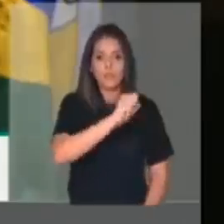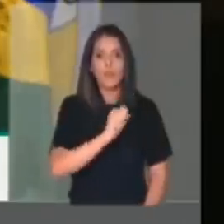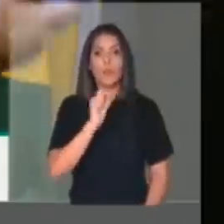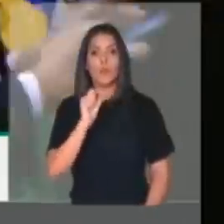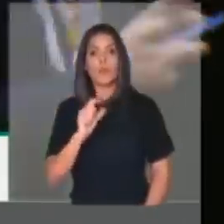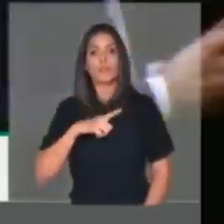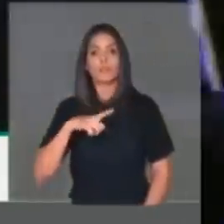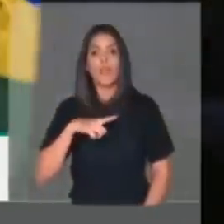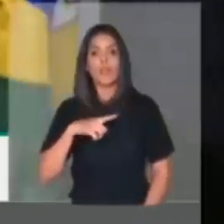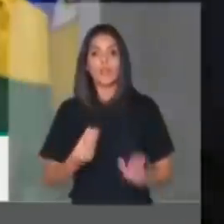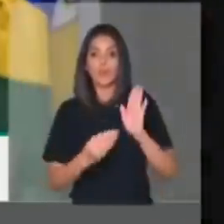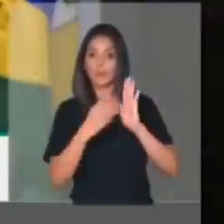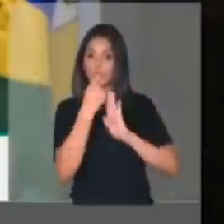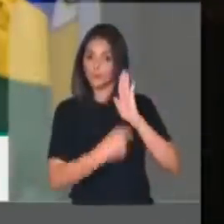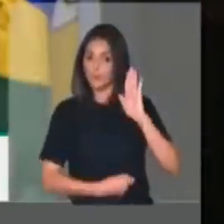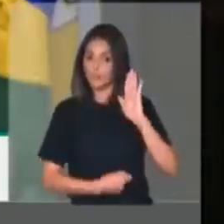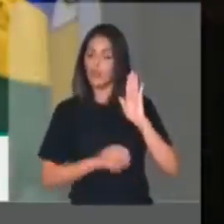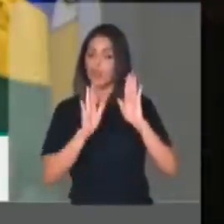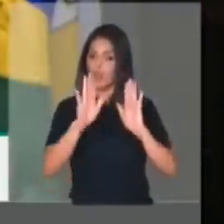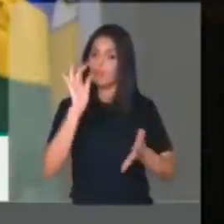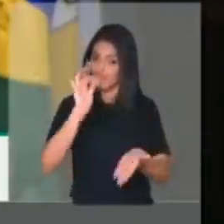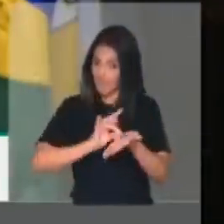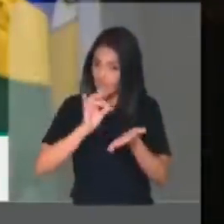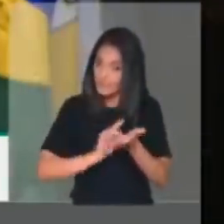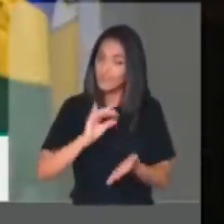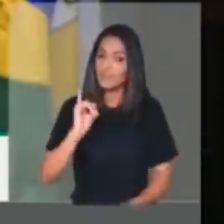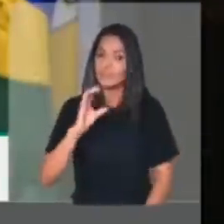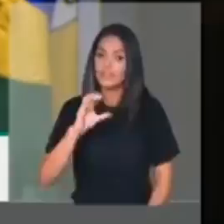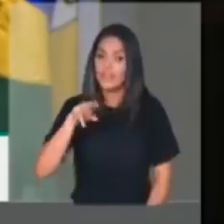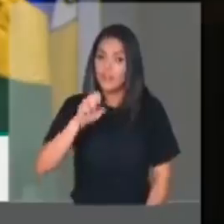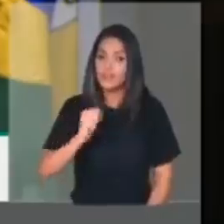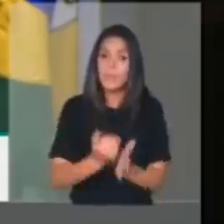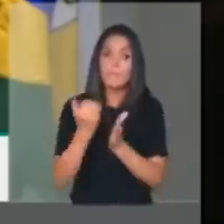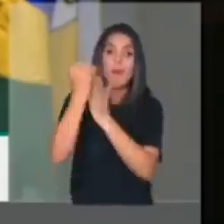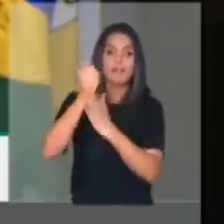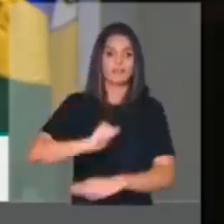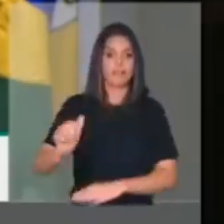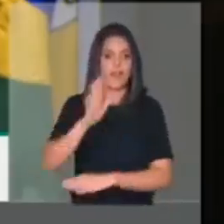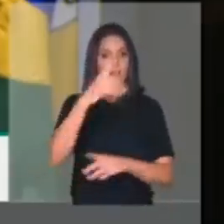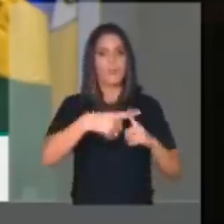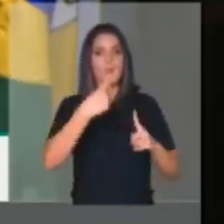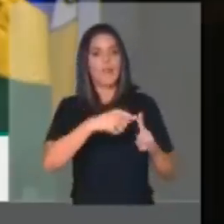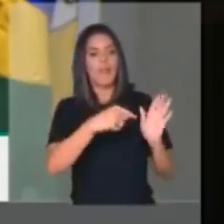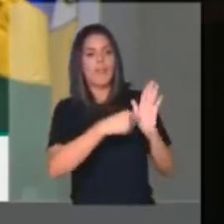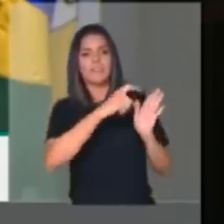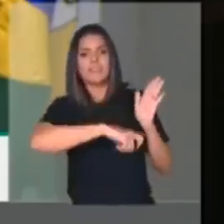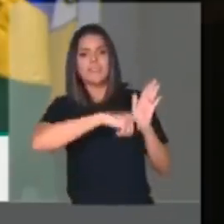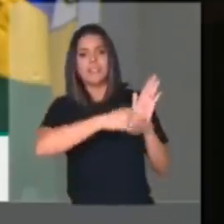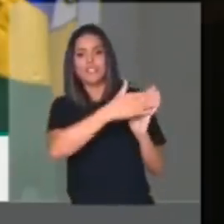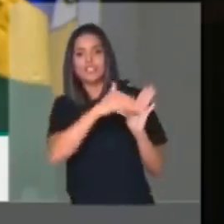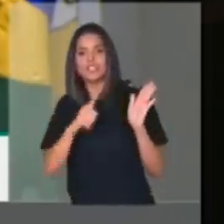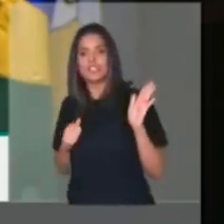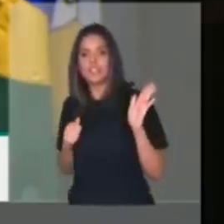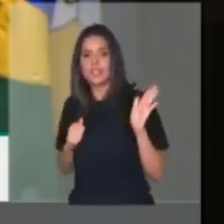prevista nominalmente. Na prática, o ICMS é maior porque esses insumos estão sendo retirados do cálculo